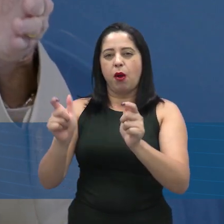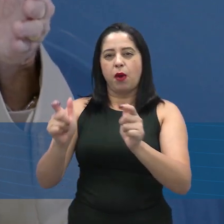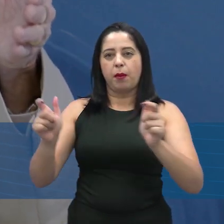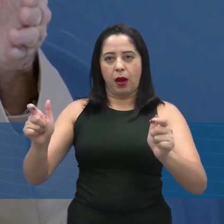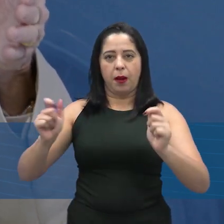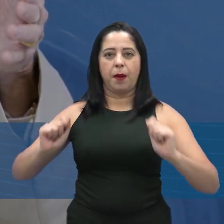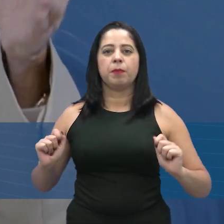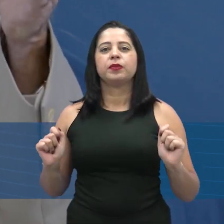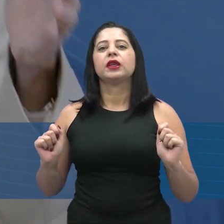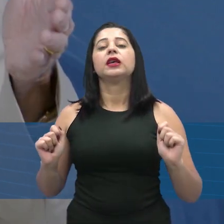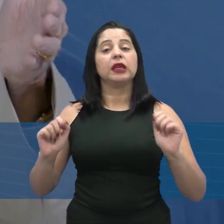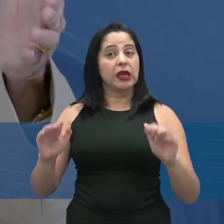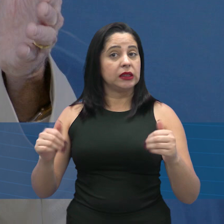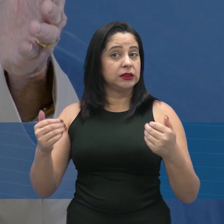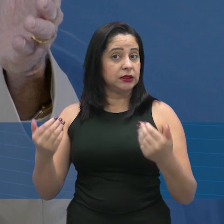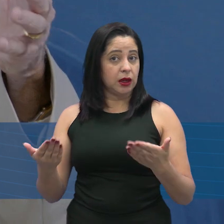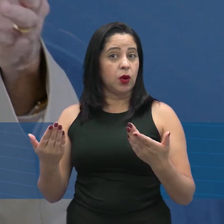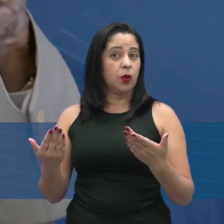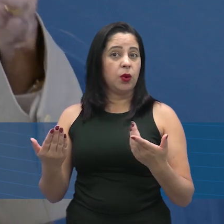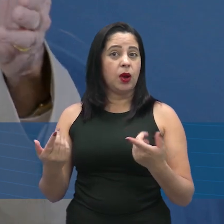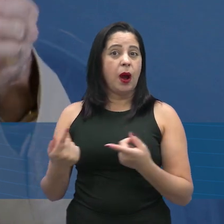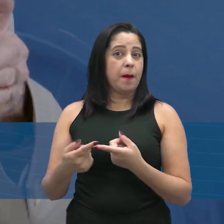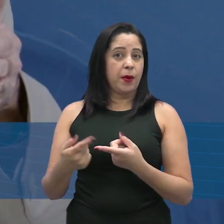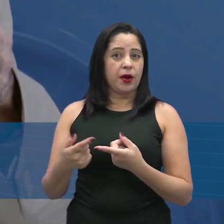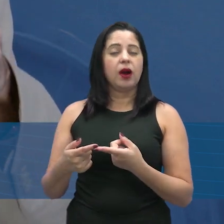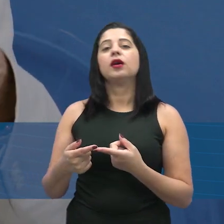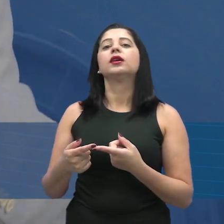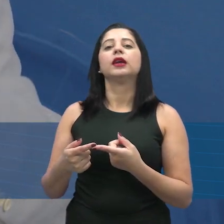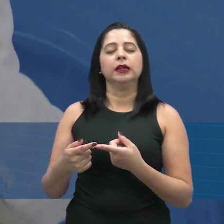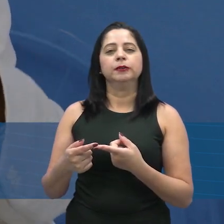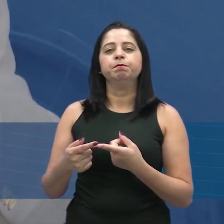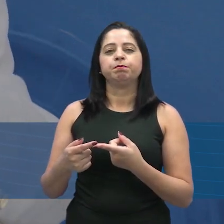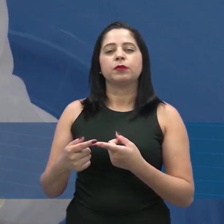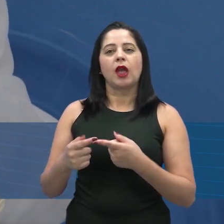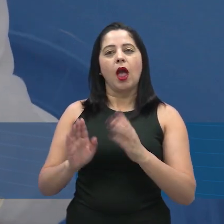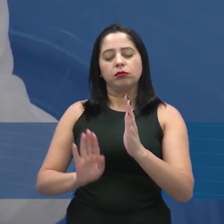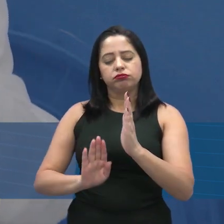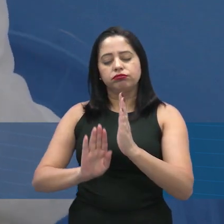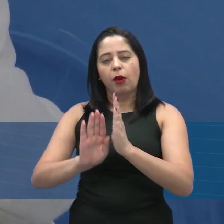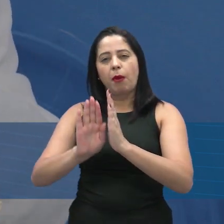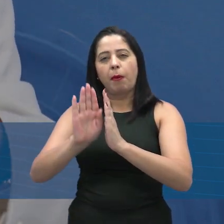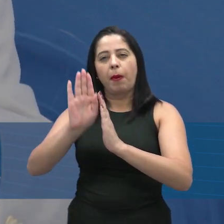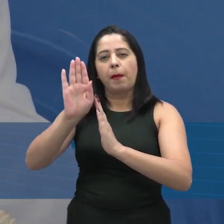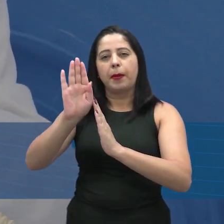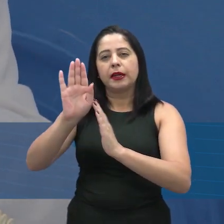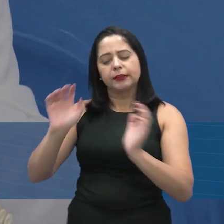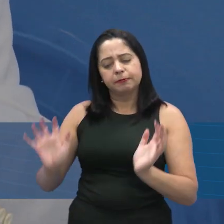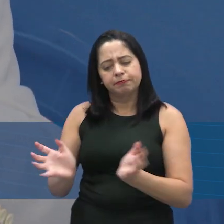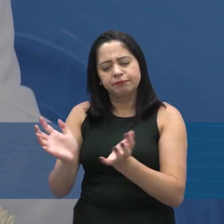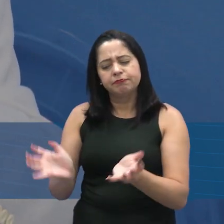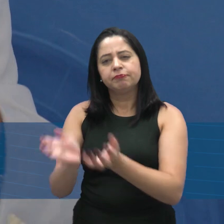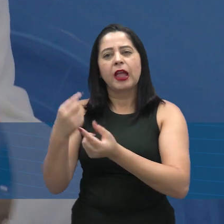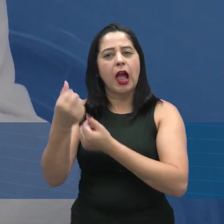a classe média. E exatamente como aquela mola propulsora, aquele vetor de crescimento que estimula o